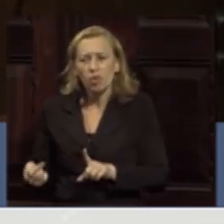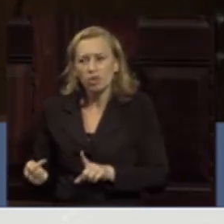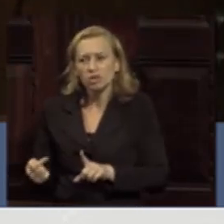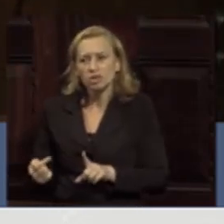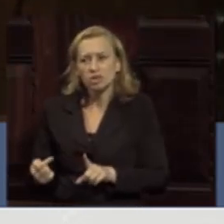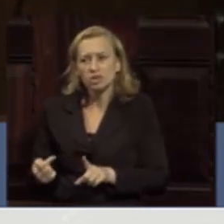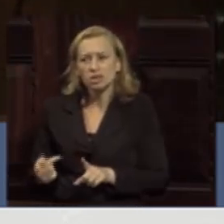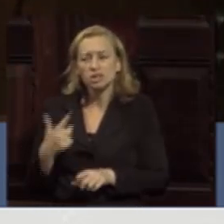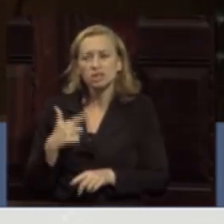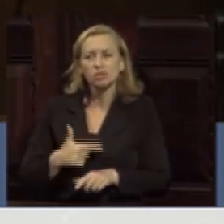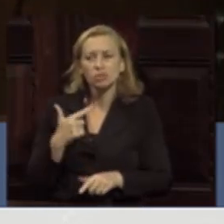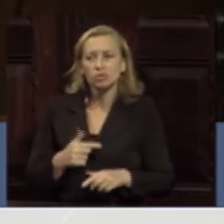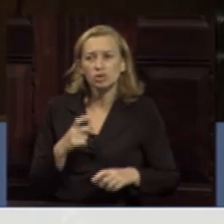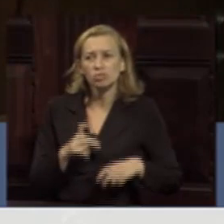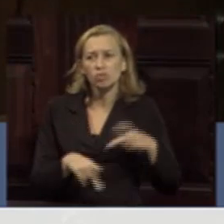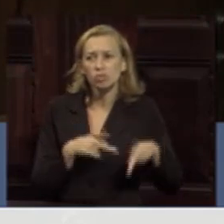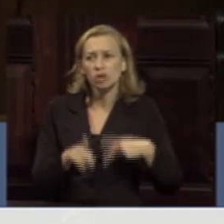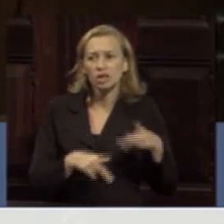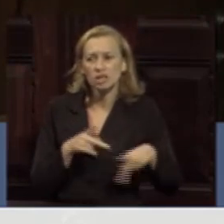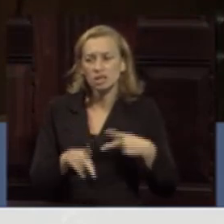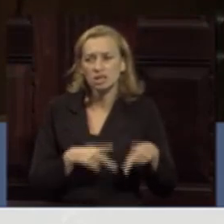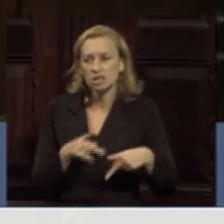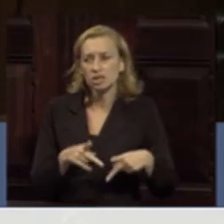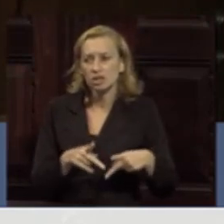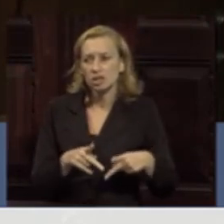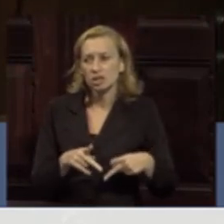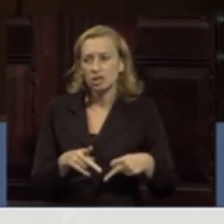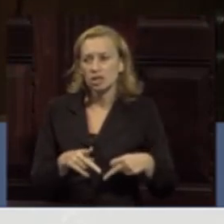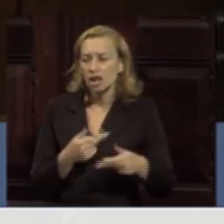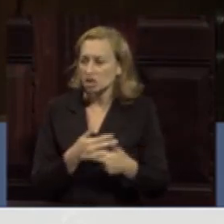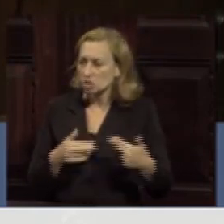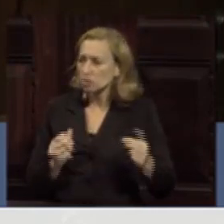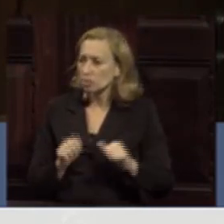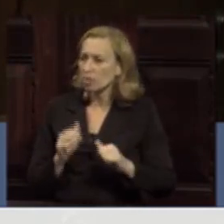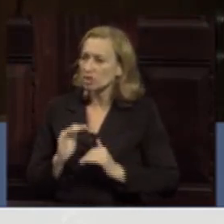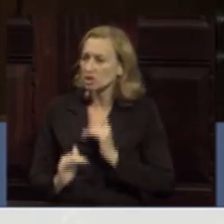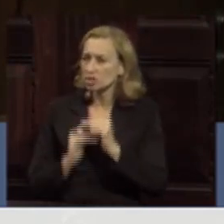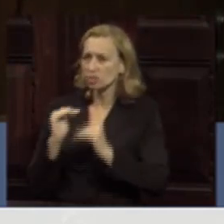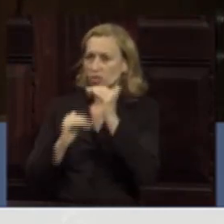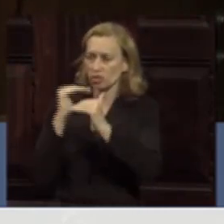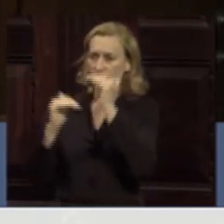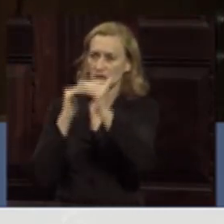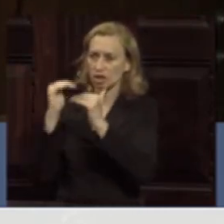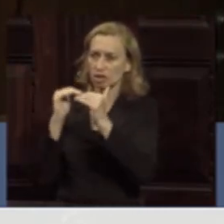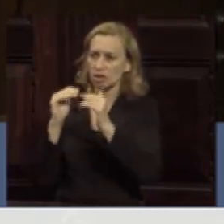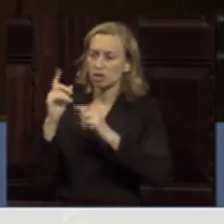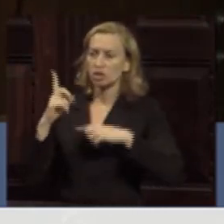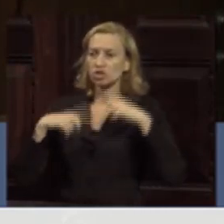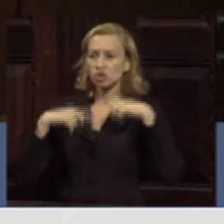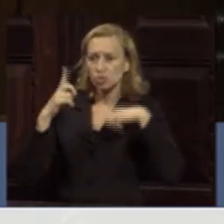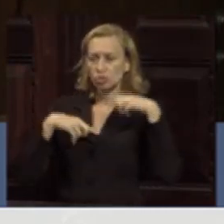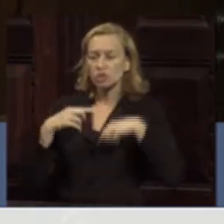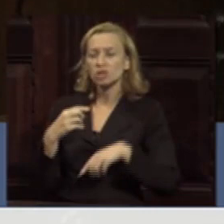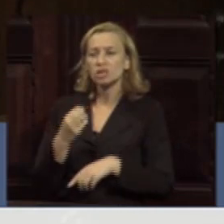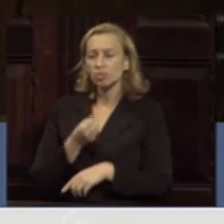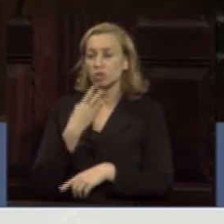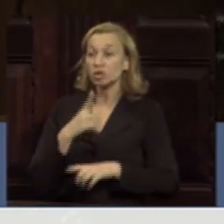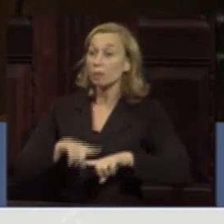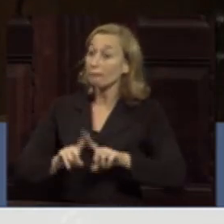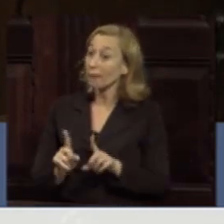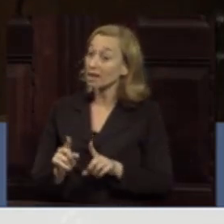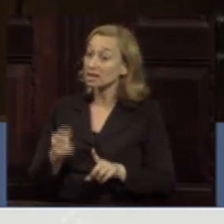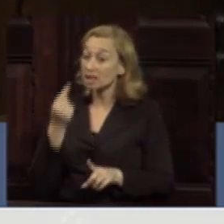própria população, as coisas não estão avançando. O discurso está muito bonito, mas na prática as coisas não